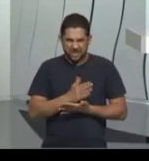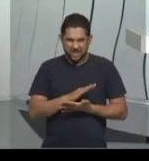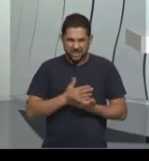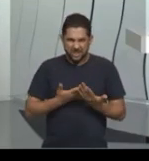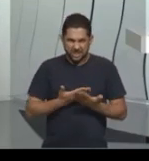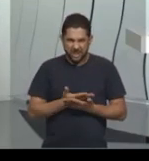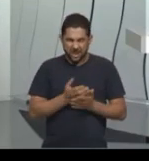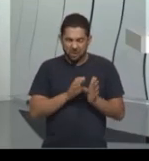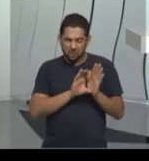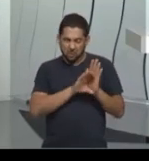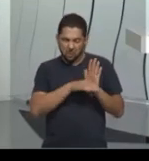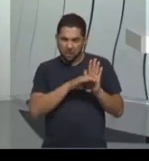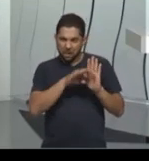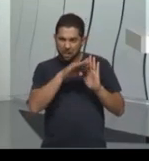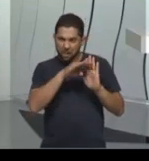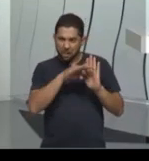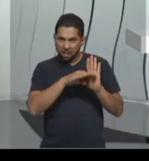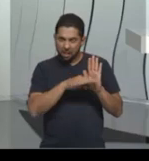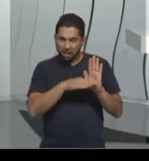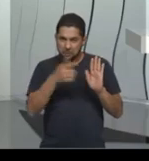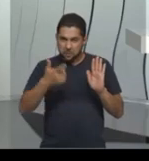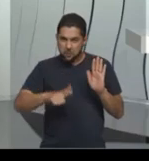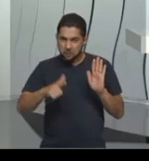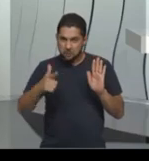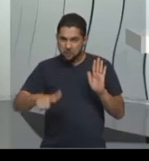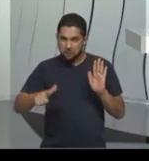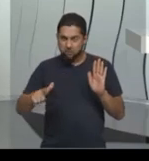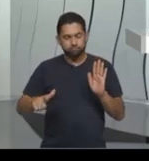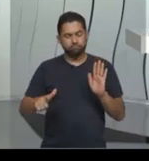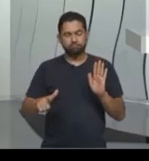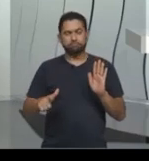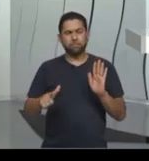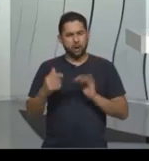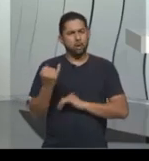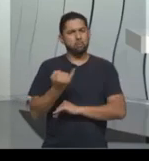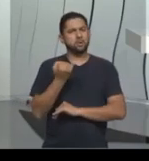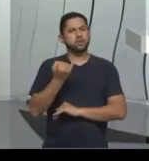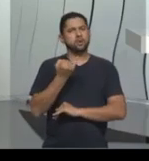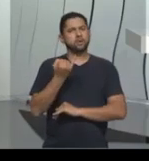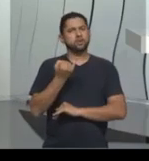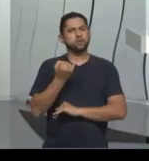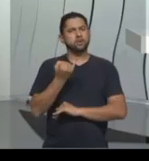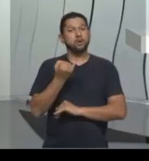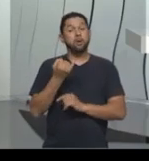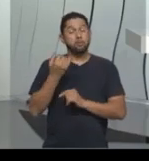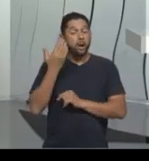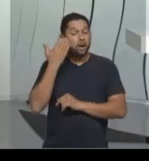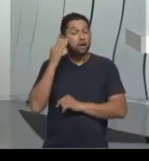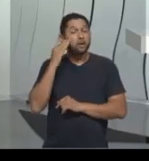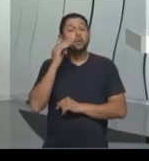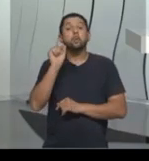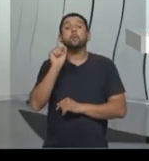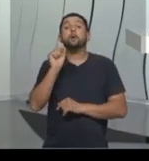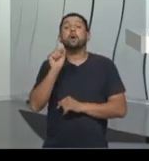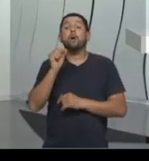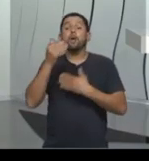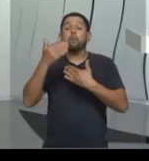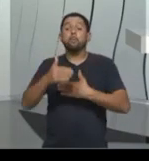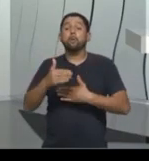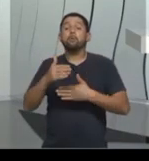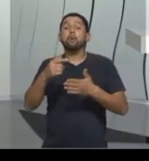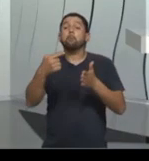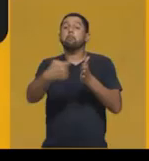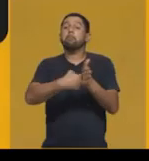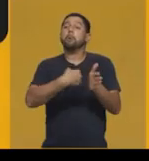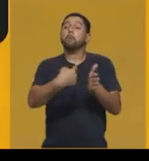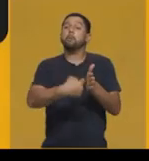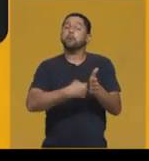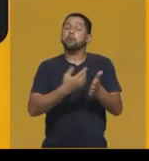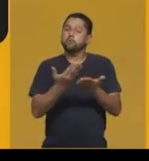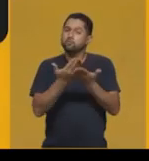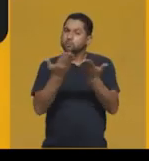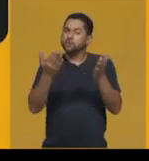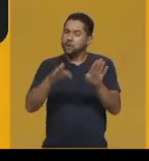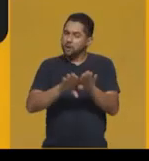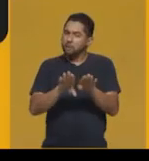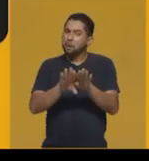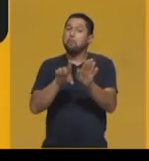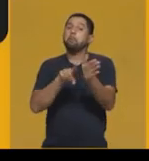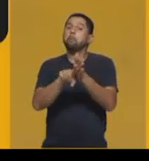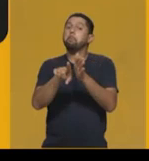saber conceitos, justamente para poder compreender o que está sendo dito, o que está sendo cobrado. Uma